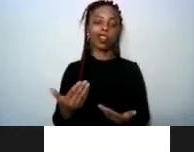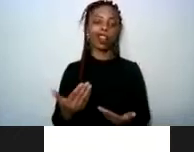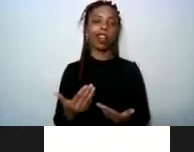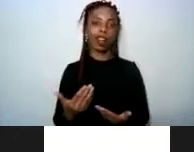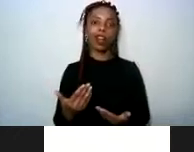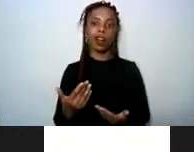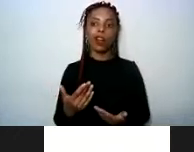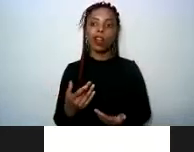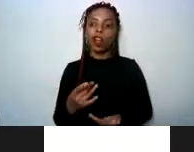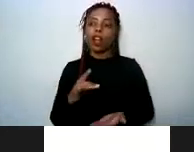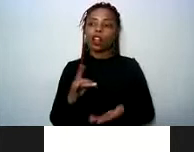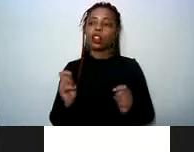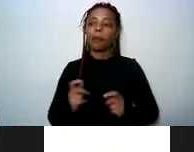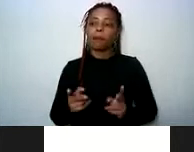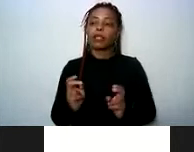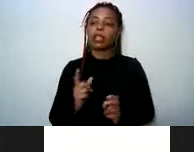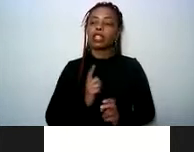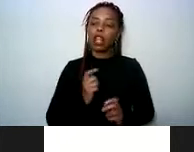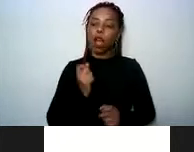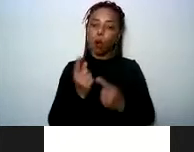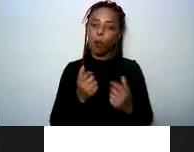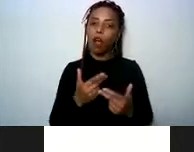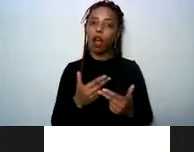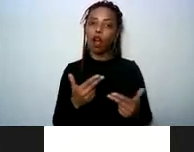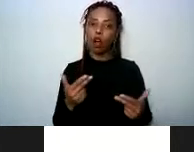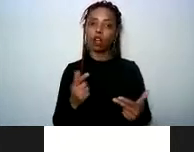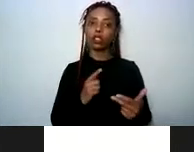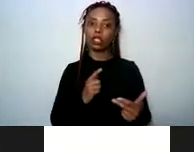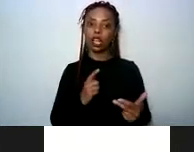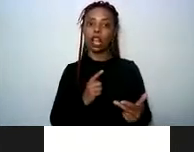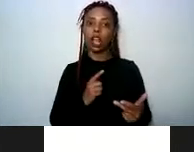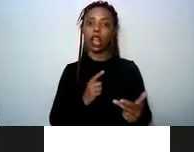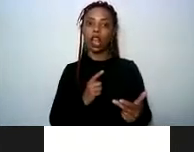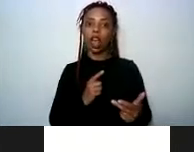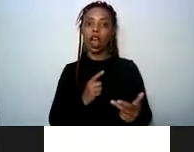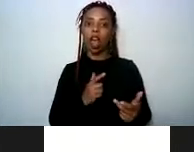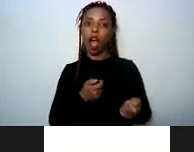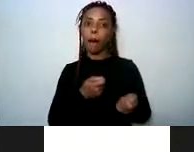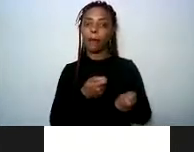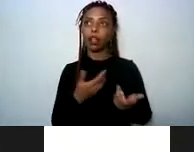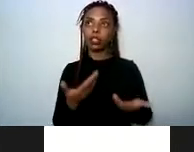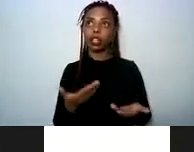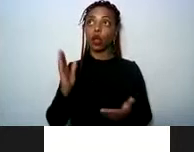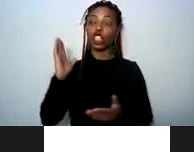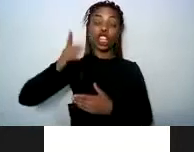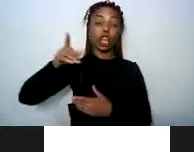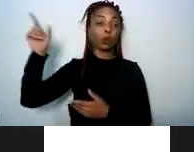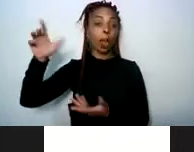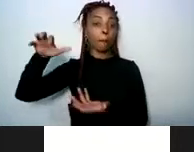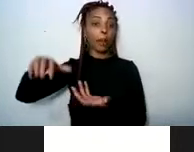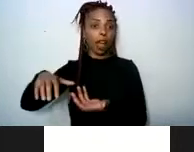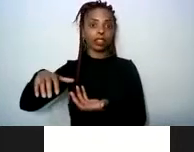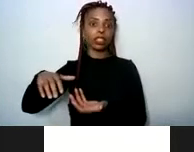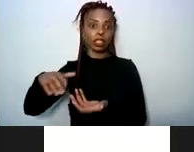percebe-se que tinha alguma ameaça então eles entram o processo diretamente em Brasília e tem cartas de